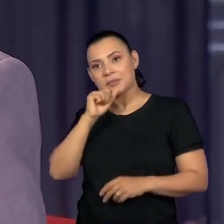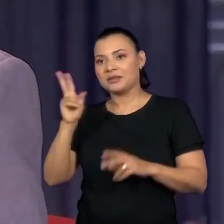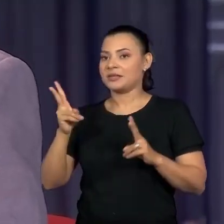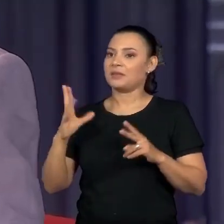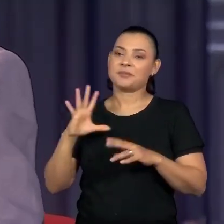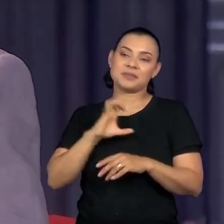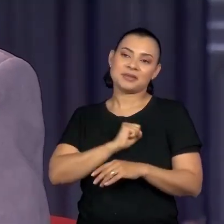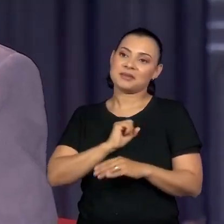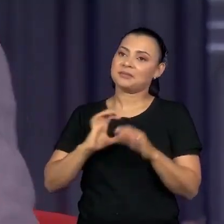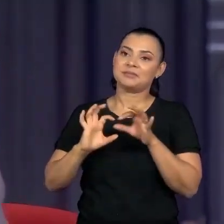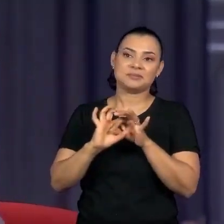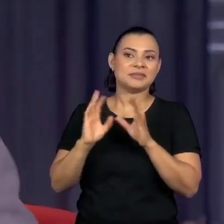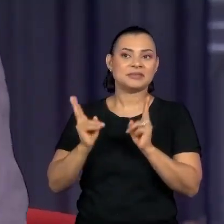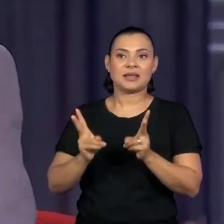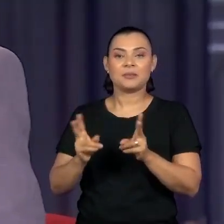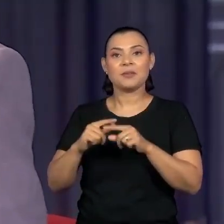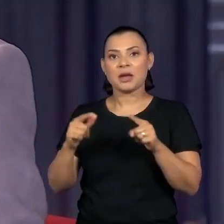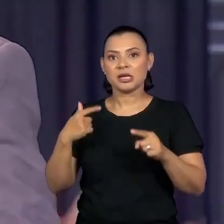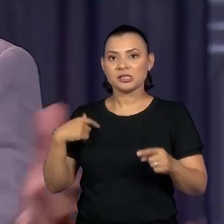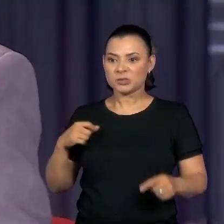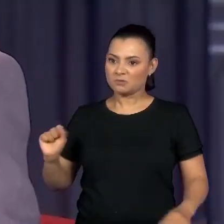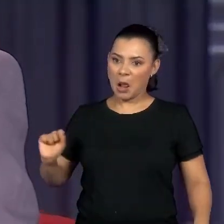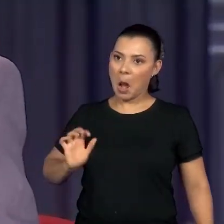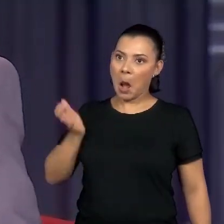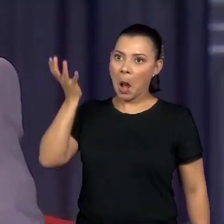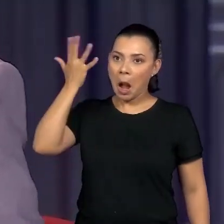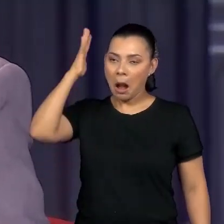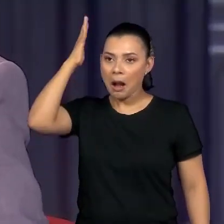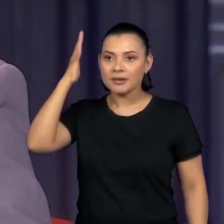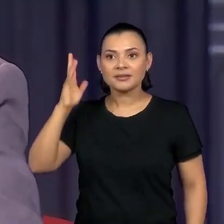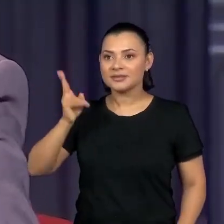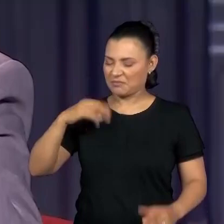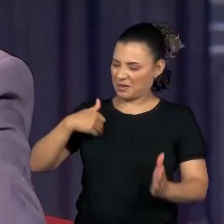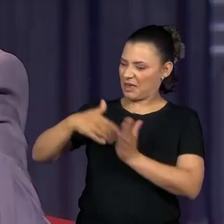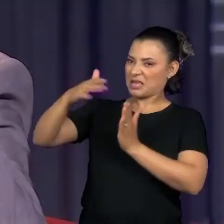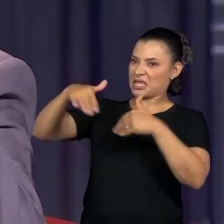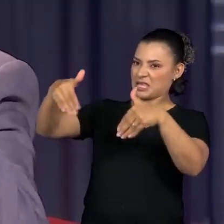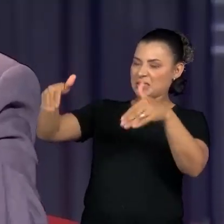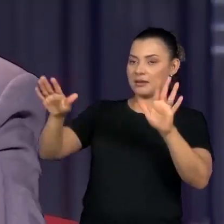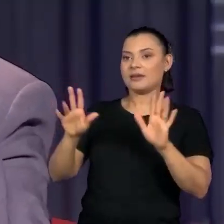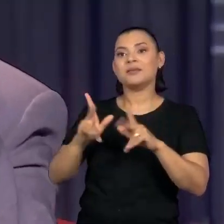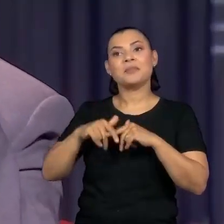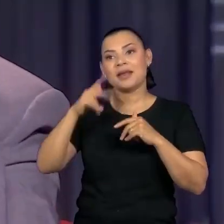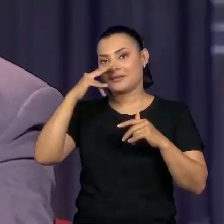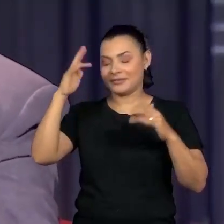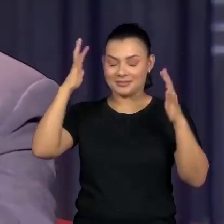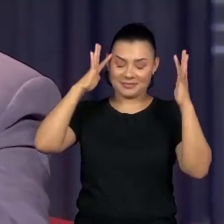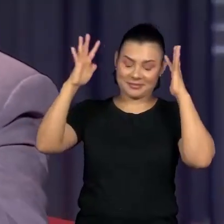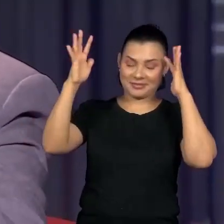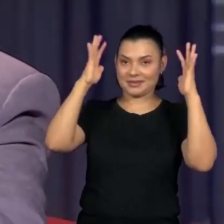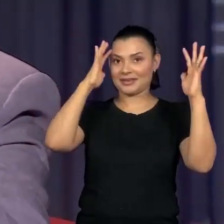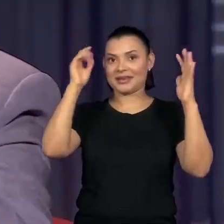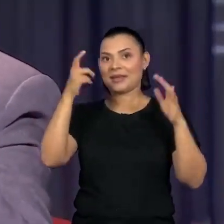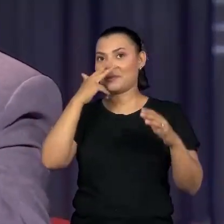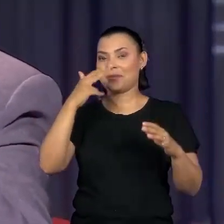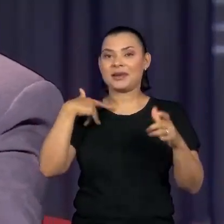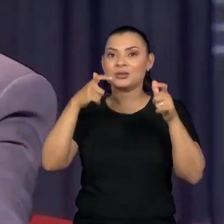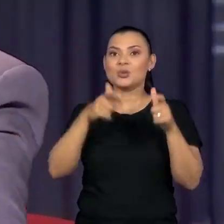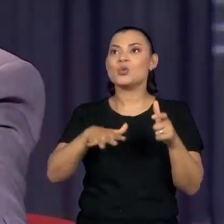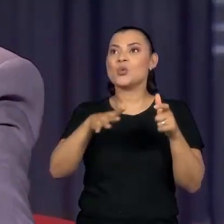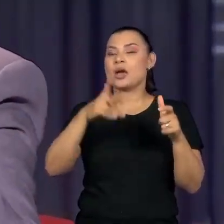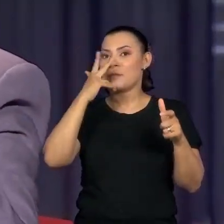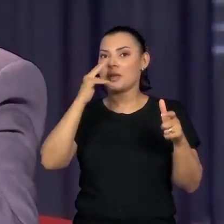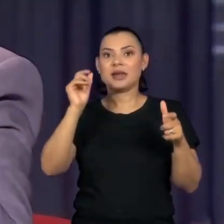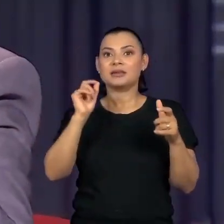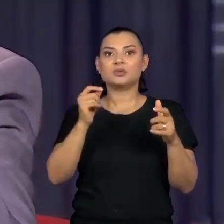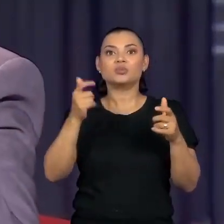aqui de boa e daqui a pouco sai aqui, do nada. Ou então acha que a gente é telepata, manda aí dentro de um local que não